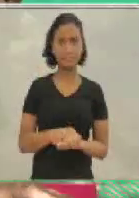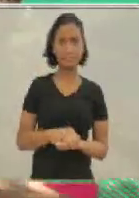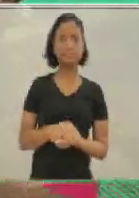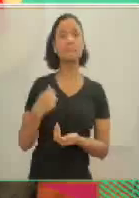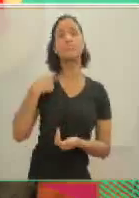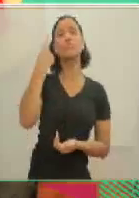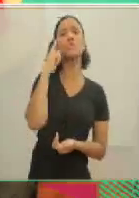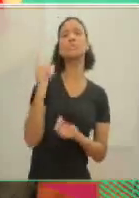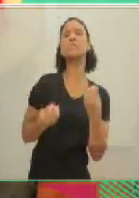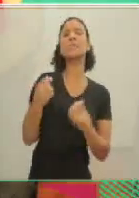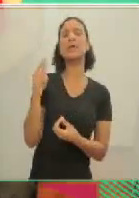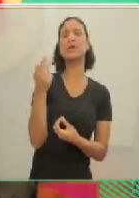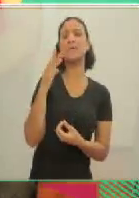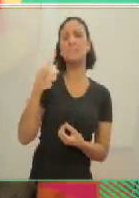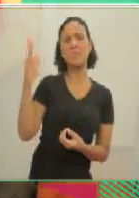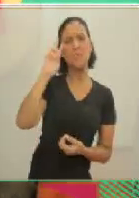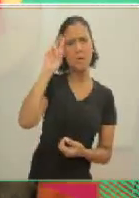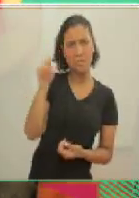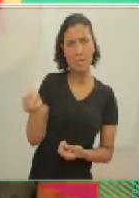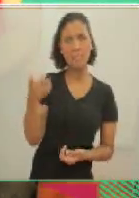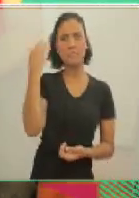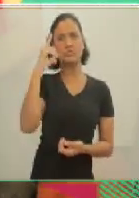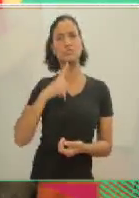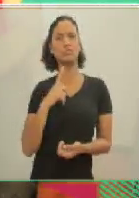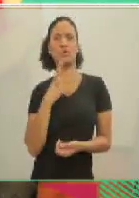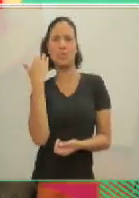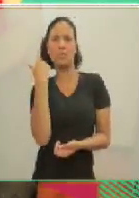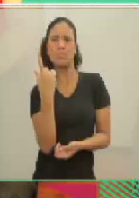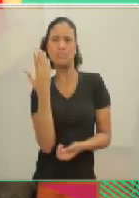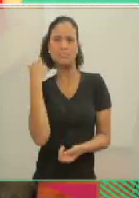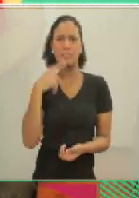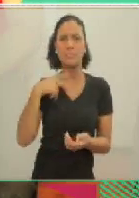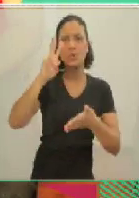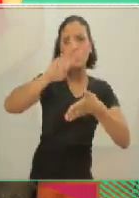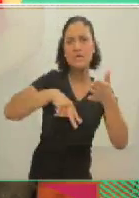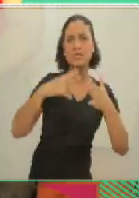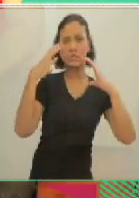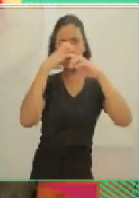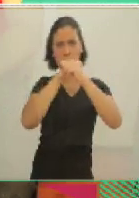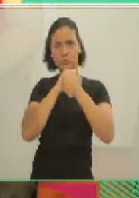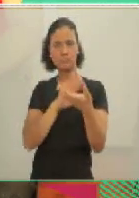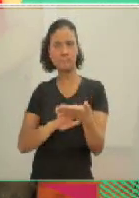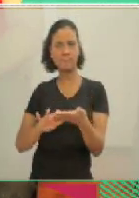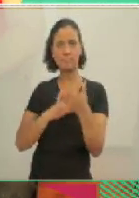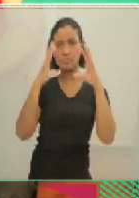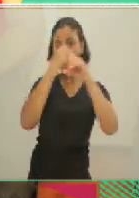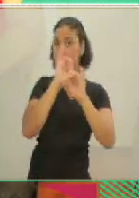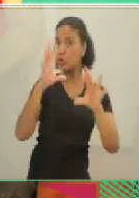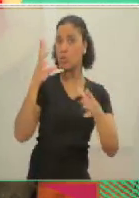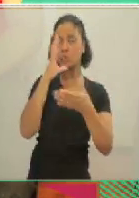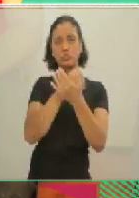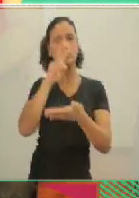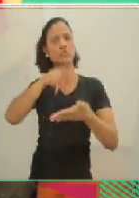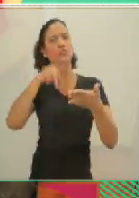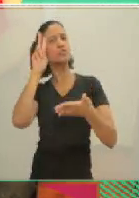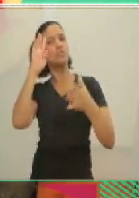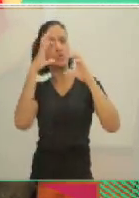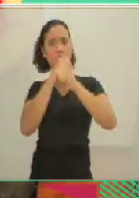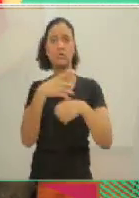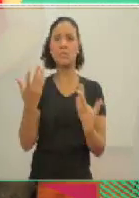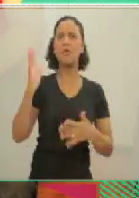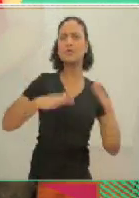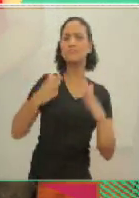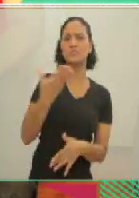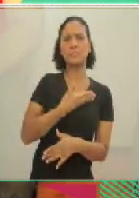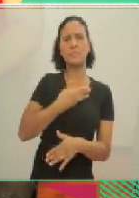que era o número que eu lia no escuro, né? Que eu lia em braille. Eu lia histórias para ele no escuro. Então, muitas vezes, os amiguinhos dele achavam interessantíssimo isso.